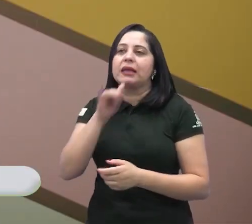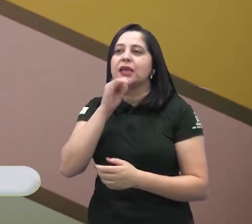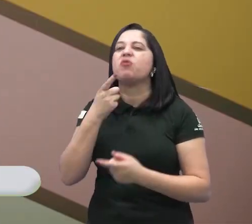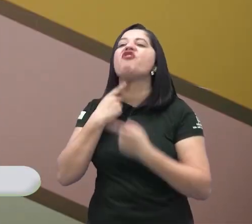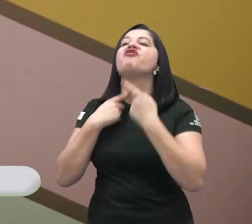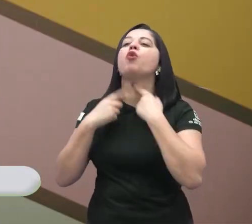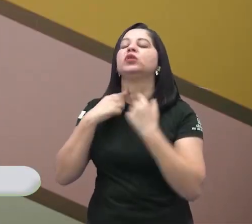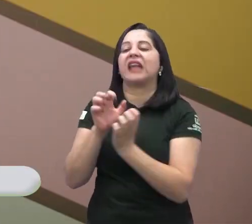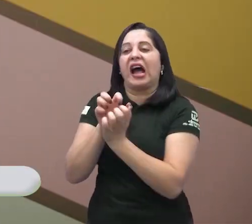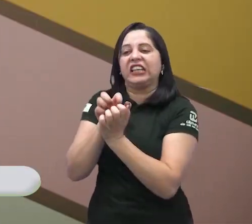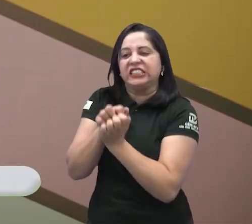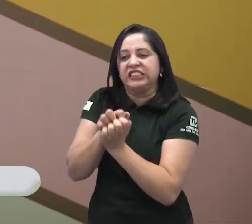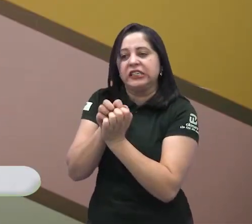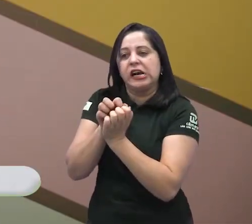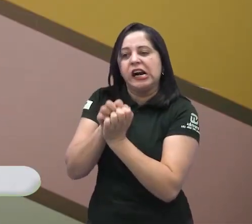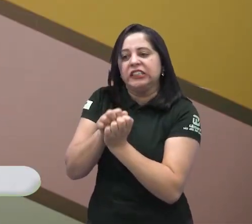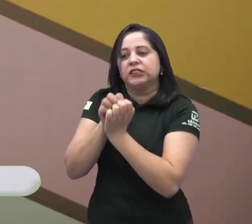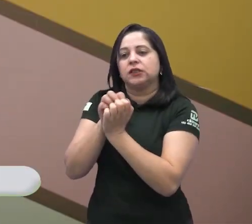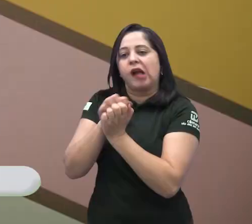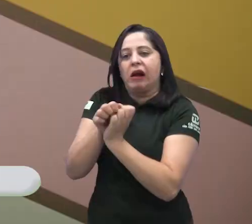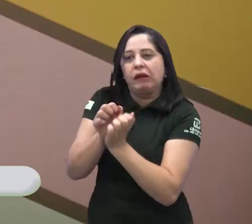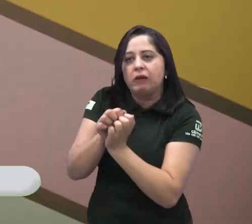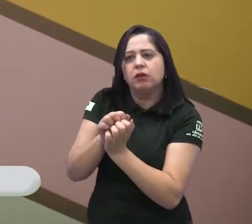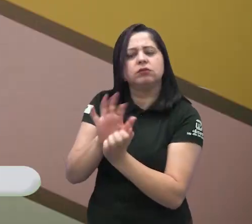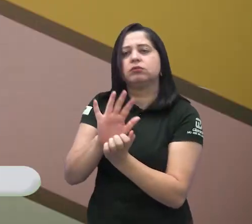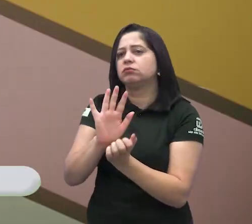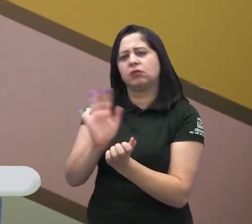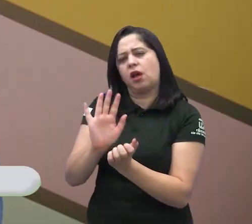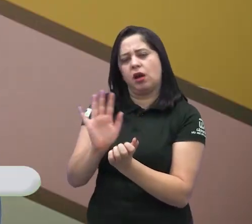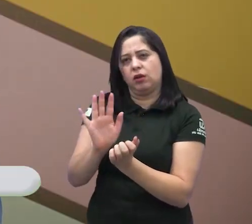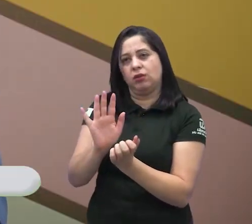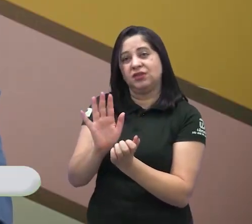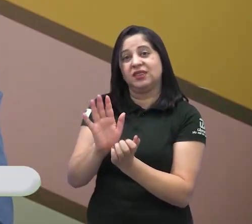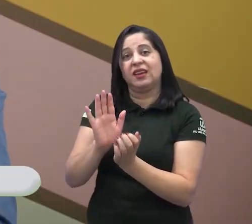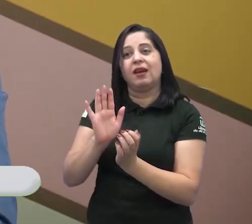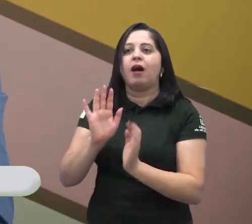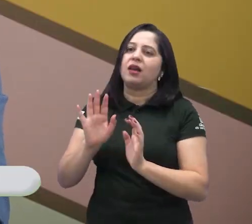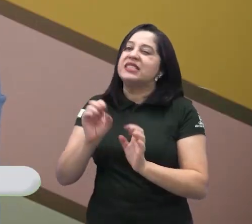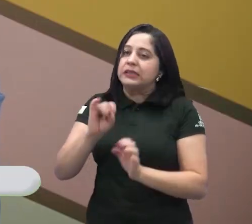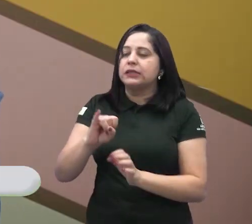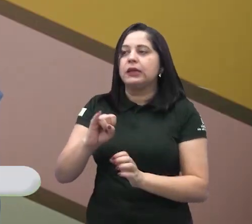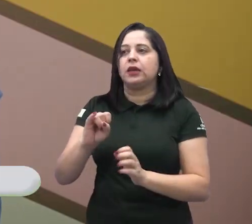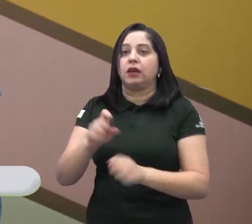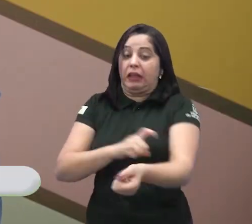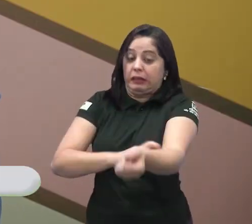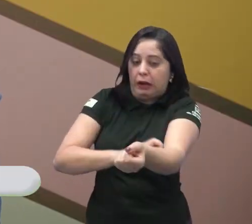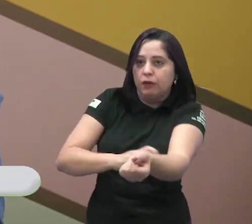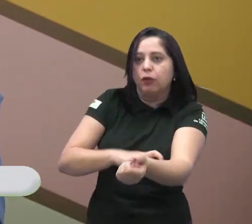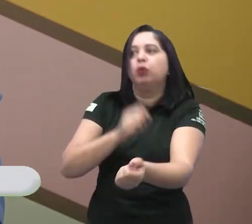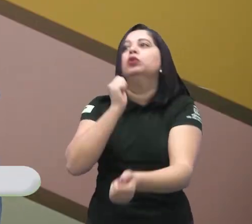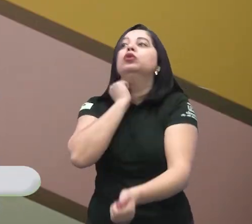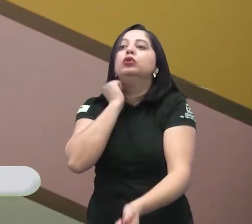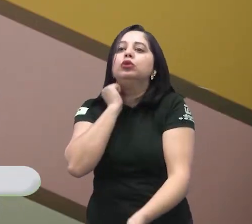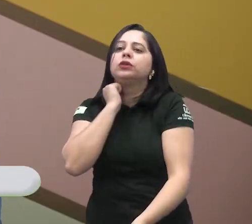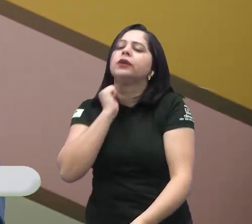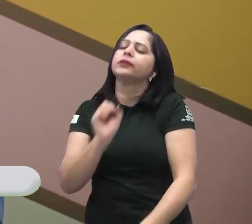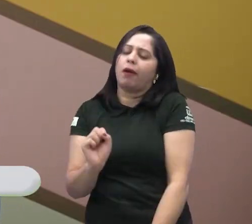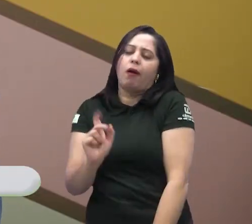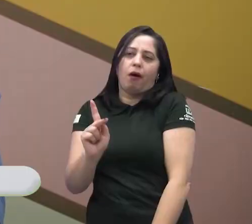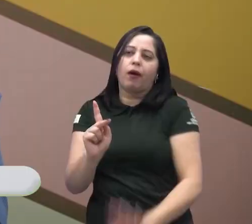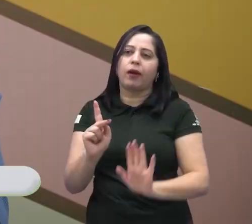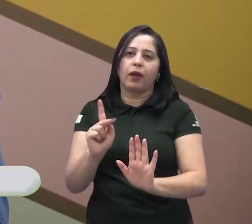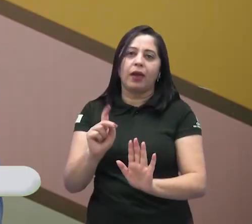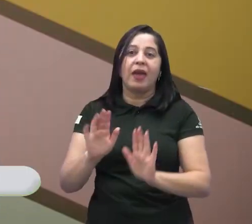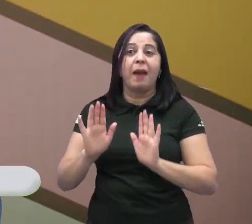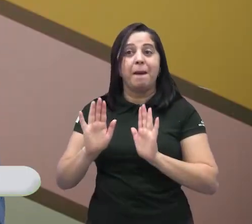involuntariamente. A gente não tem vontade de apertar os dentes ou ficar rangendo os dentes. A não ser que a gente esteja nervoso, estressado e a